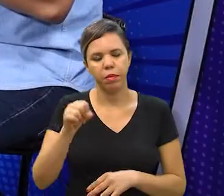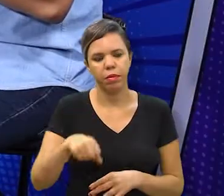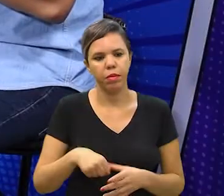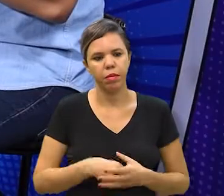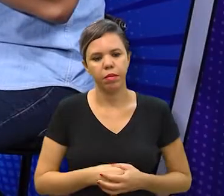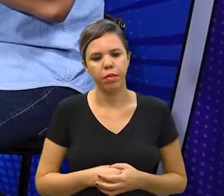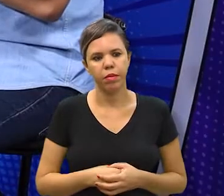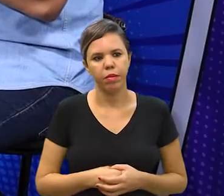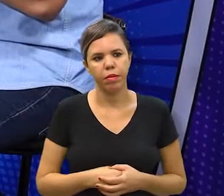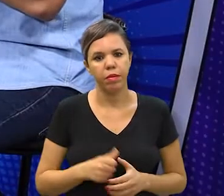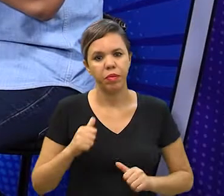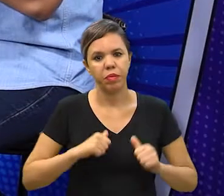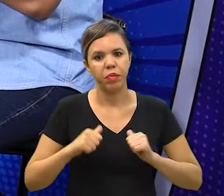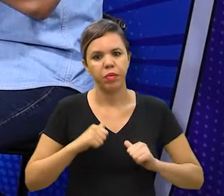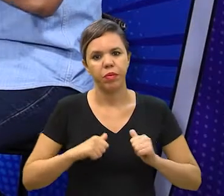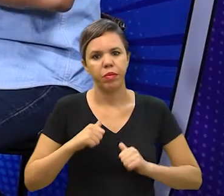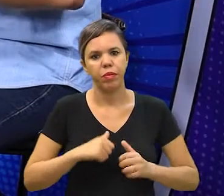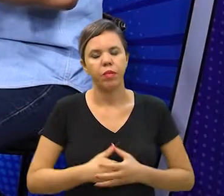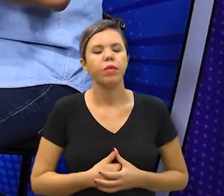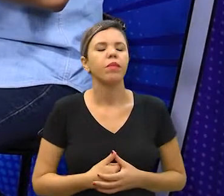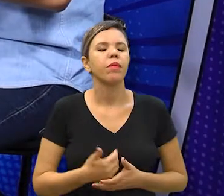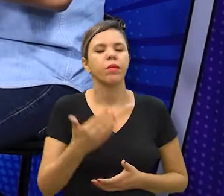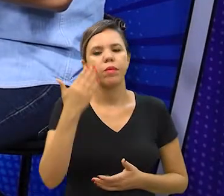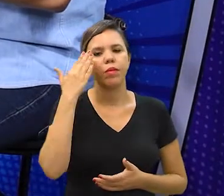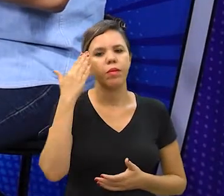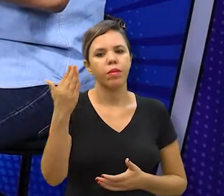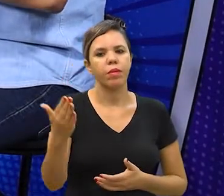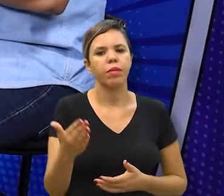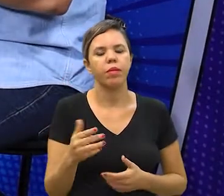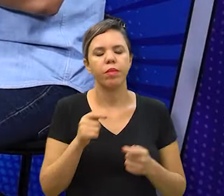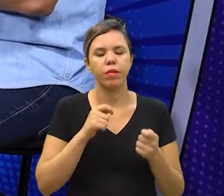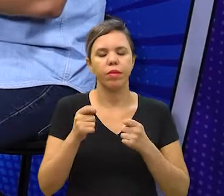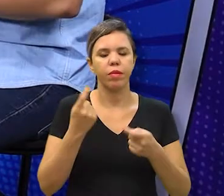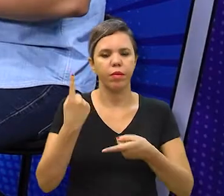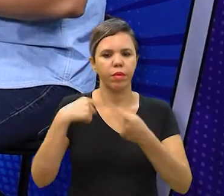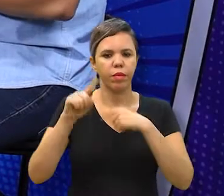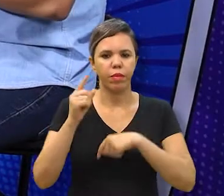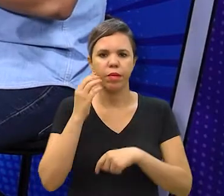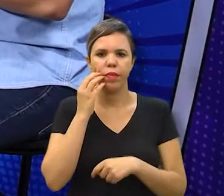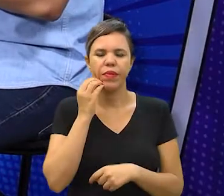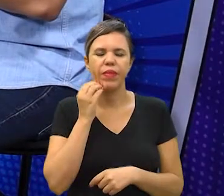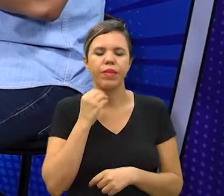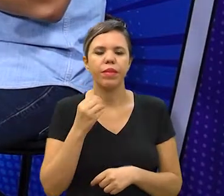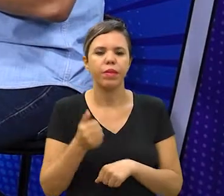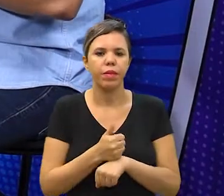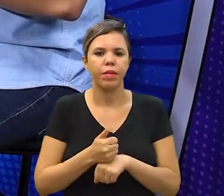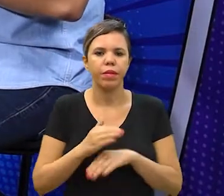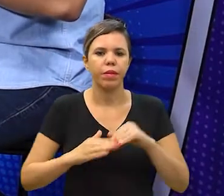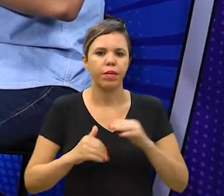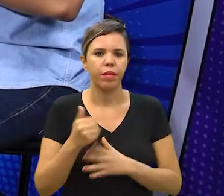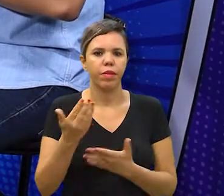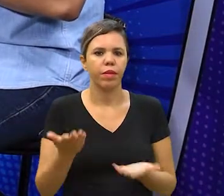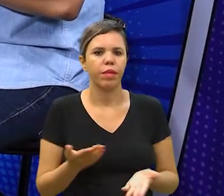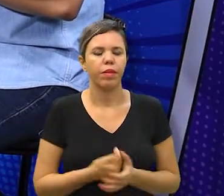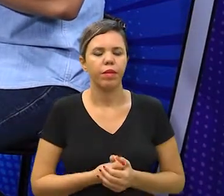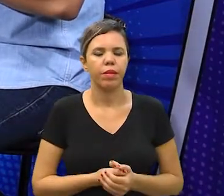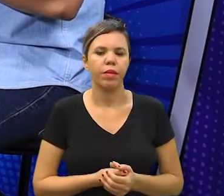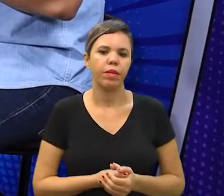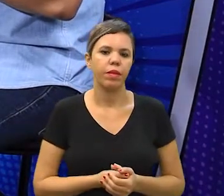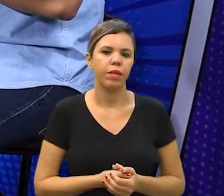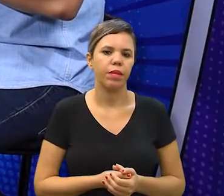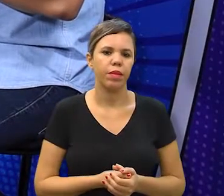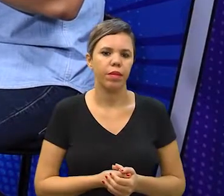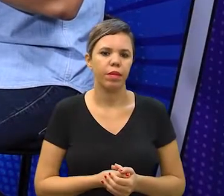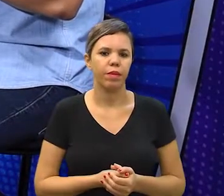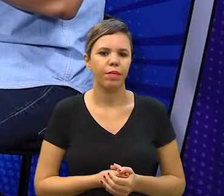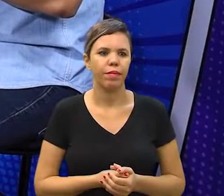Pode deixar, Michel. Vou ficar ansioso por isso. Muito obrigado, então, pela entrevista e sucesso aí na sua carreira. Valeu,